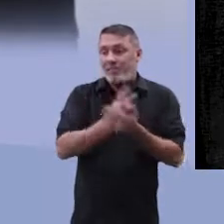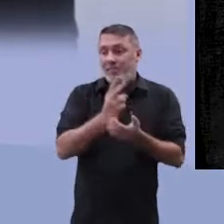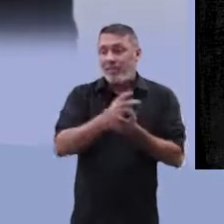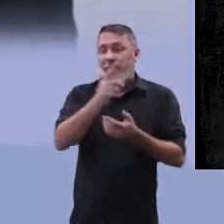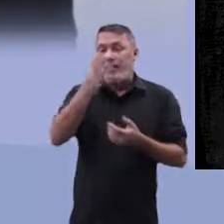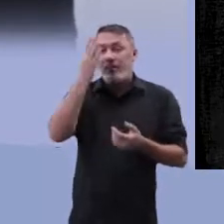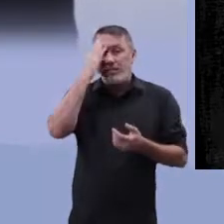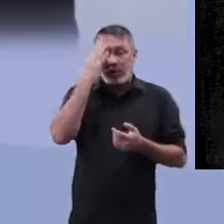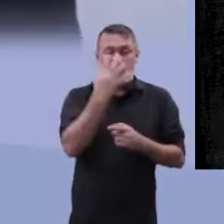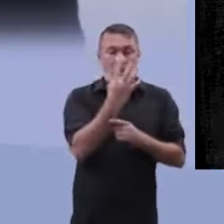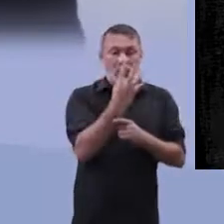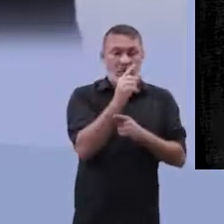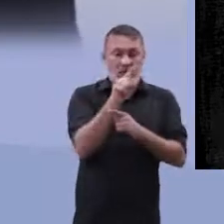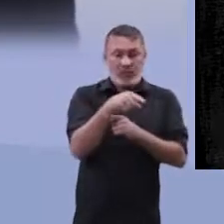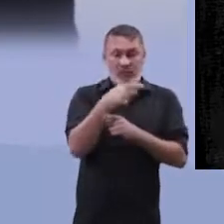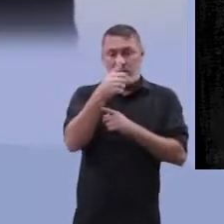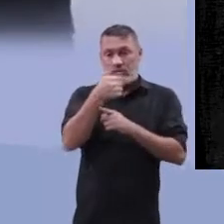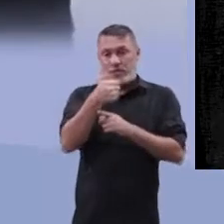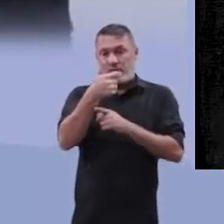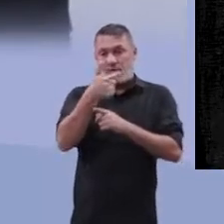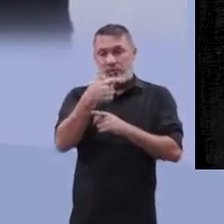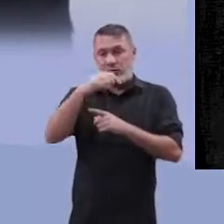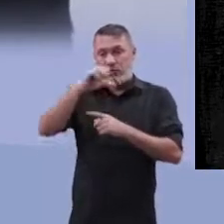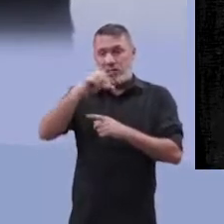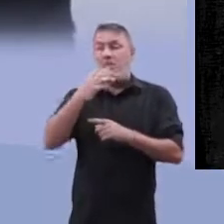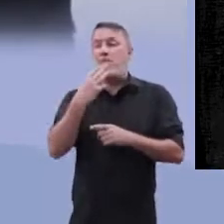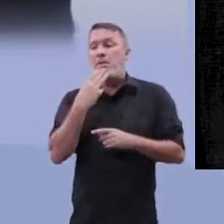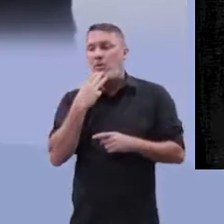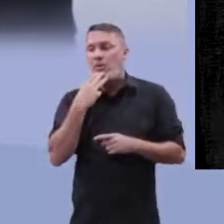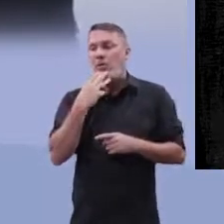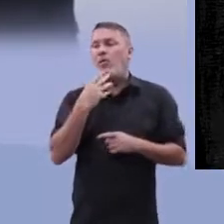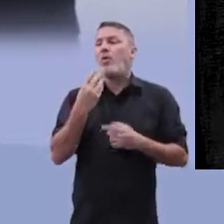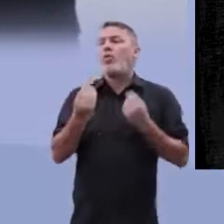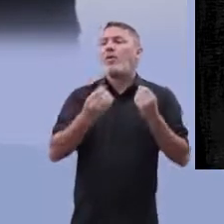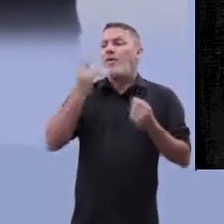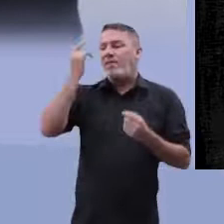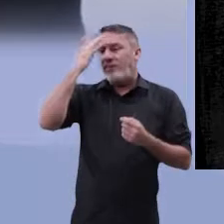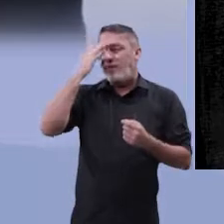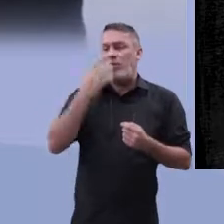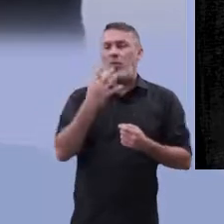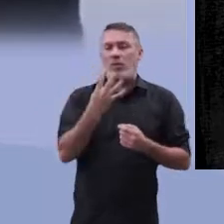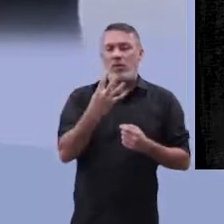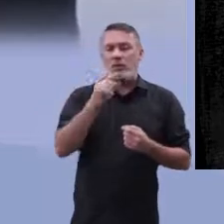vê escrito 4,129 milhões, é só fazer